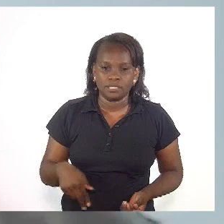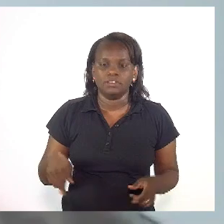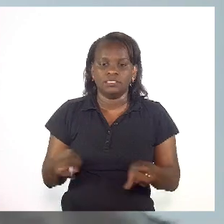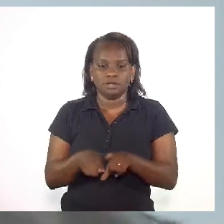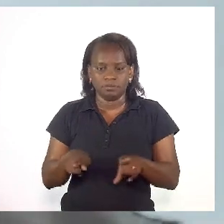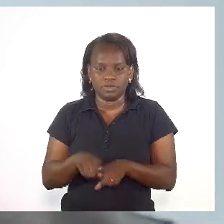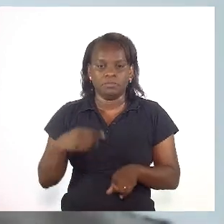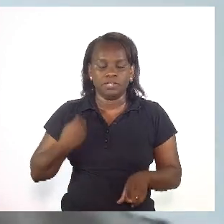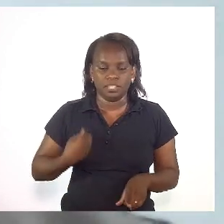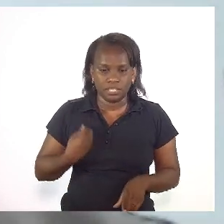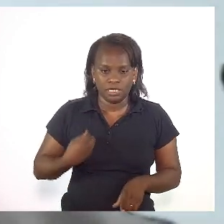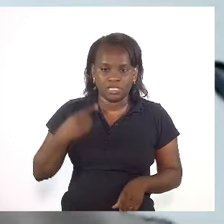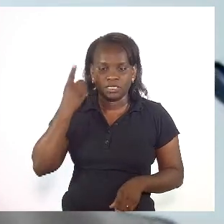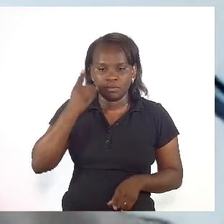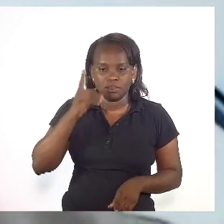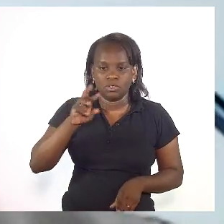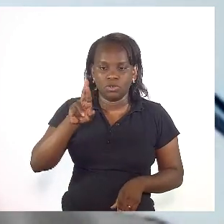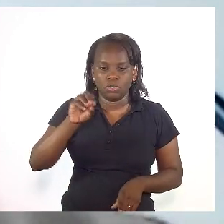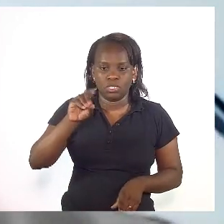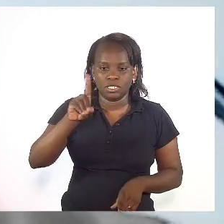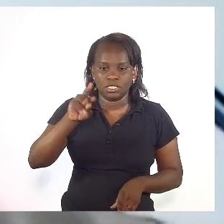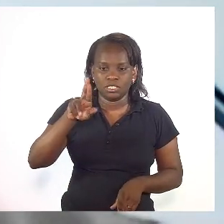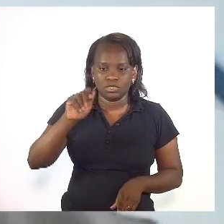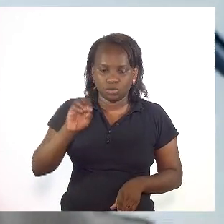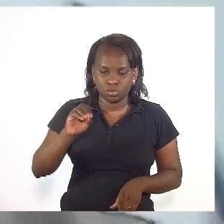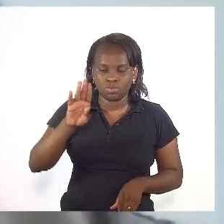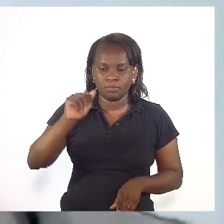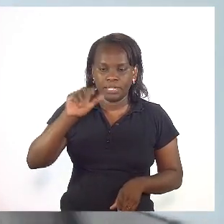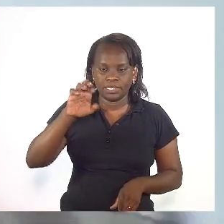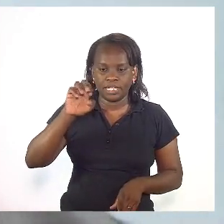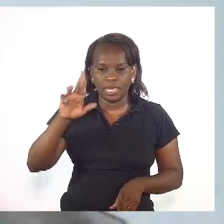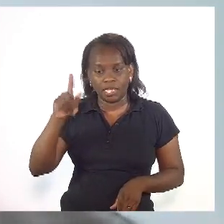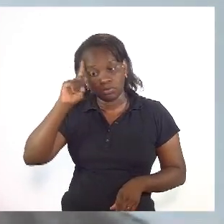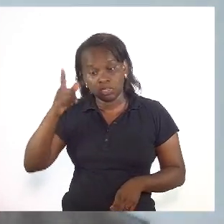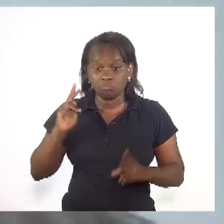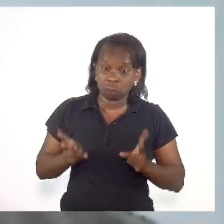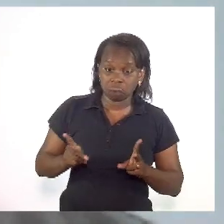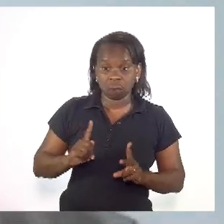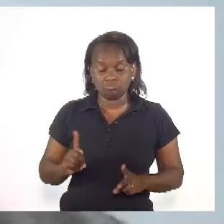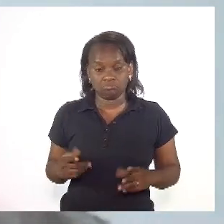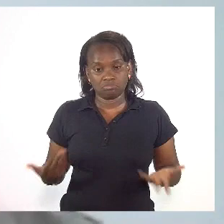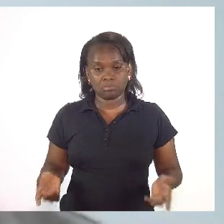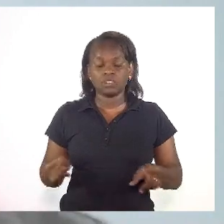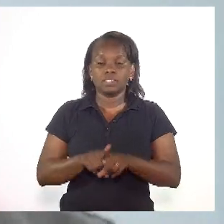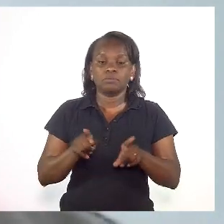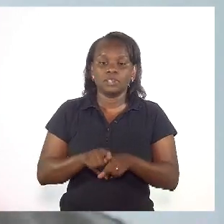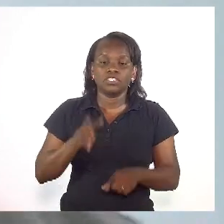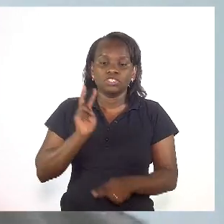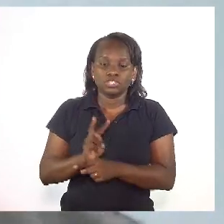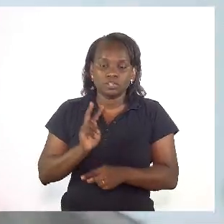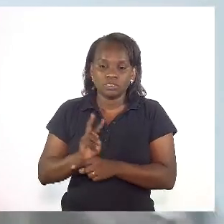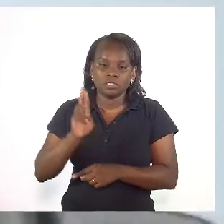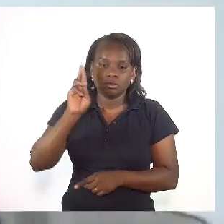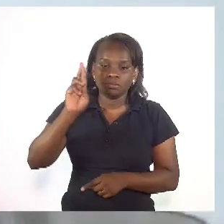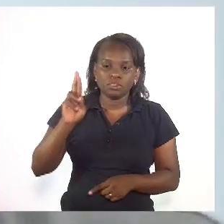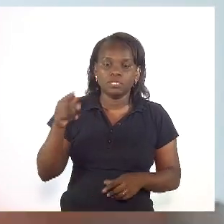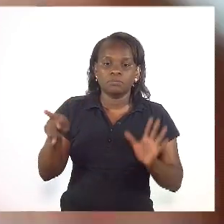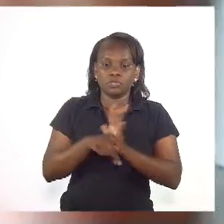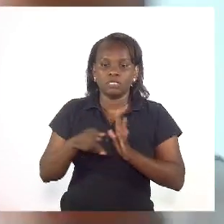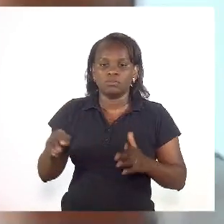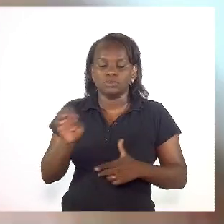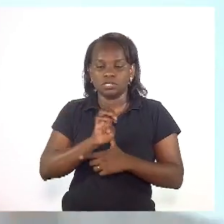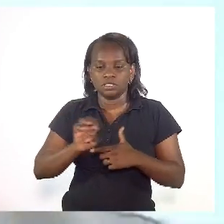também que estava presente o deputado Rodrigo Bacelar, não sei se ainda se encontra conosco, representações do Poder